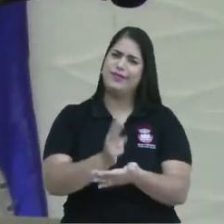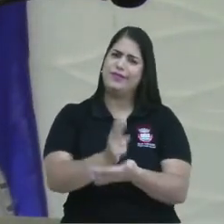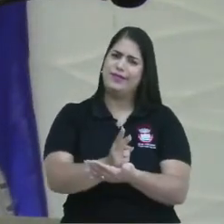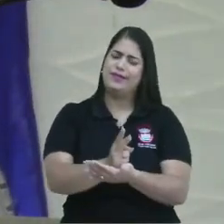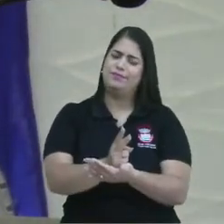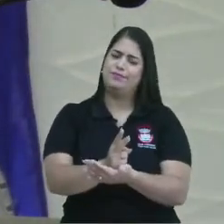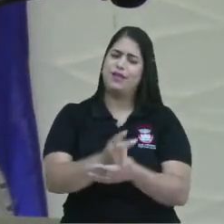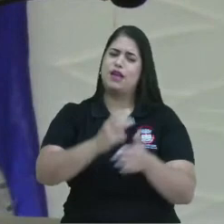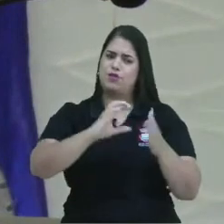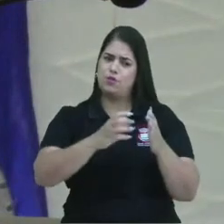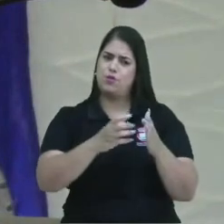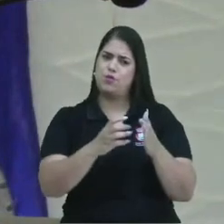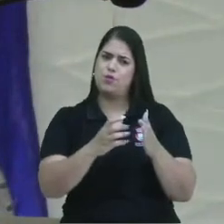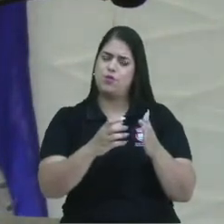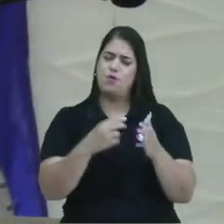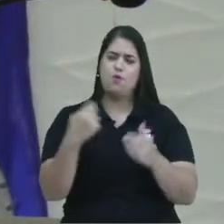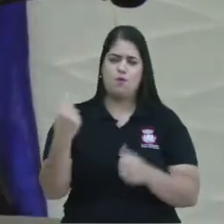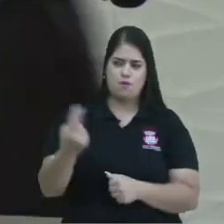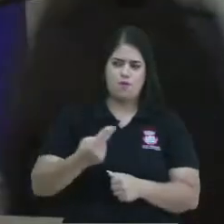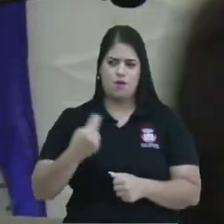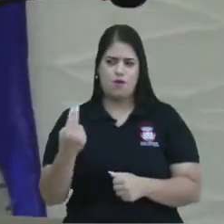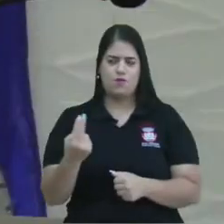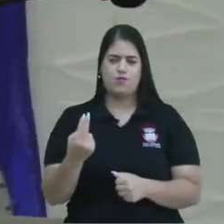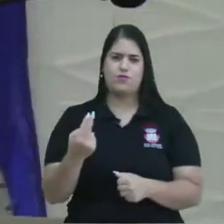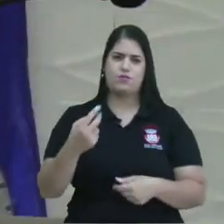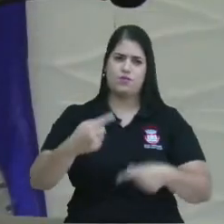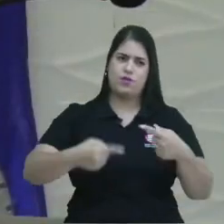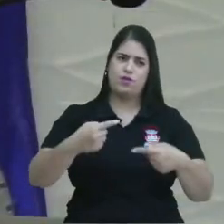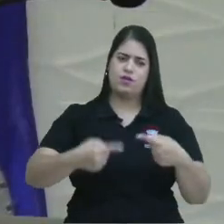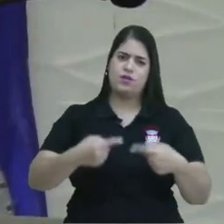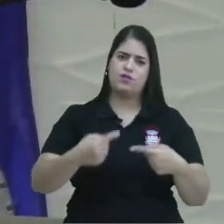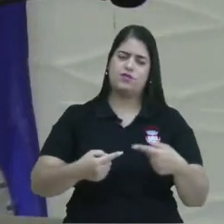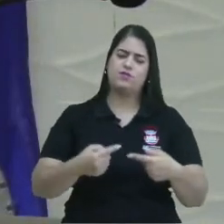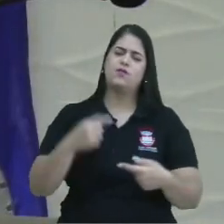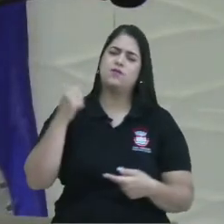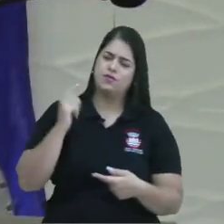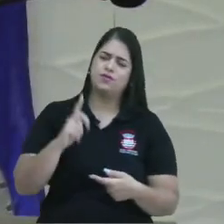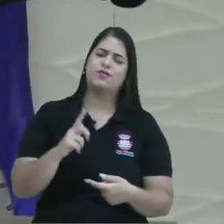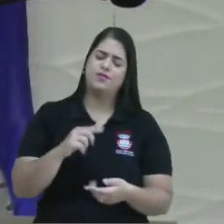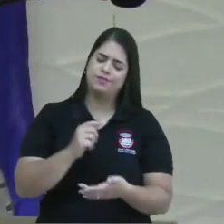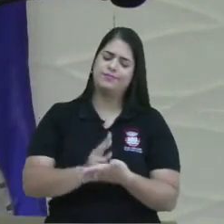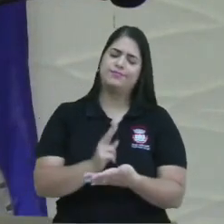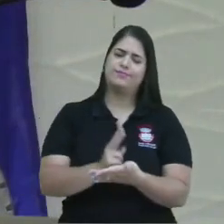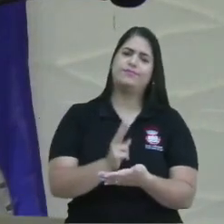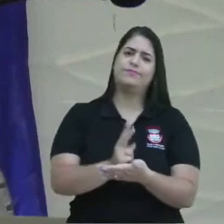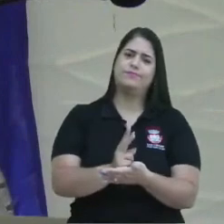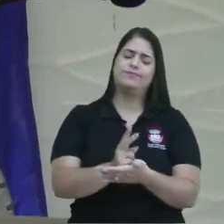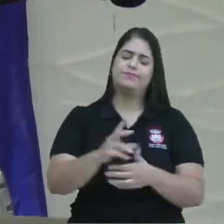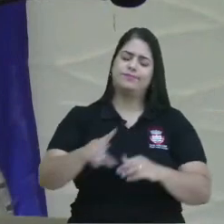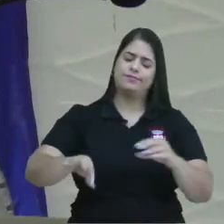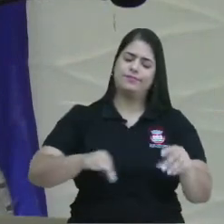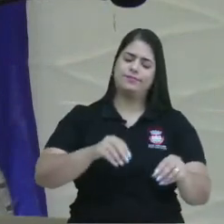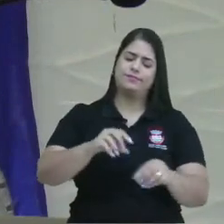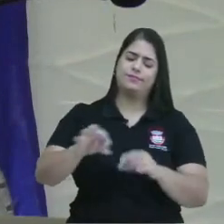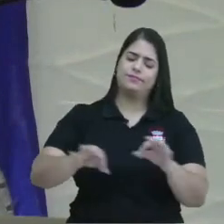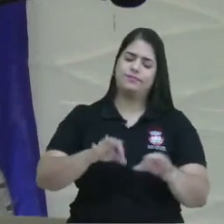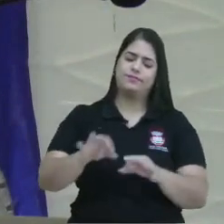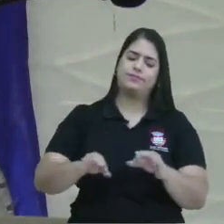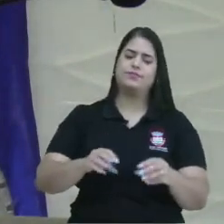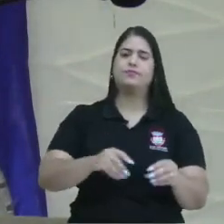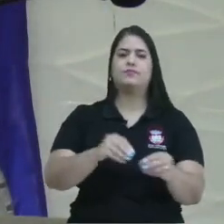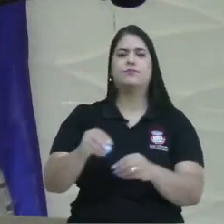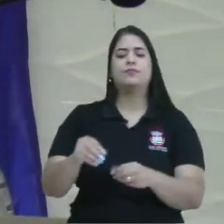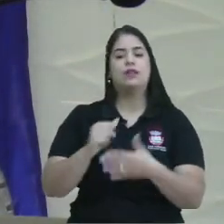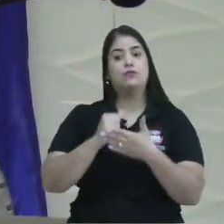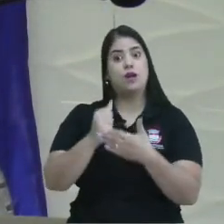na base, na nossa base da oposição, ele sempre arou terra com apoio do